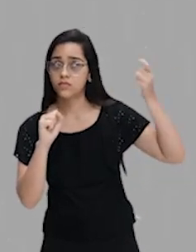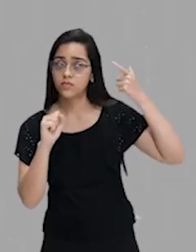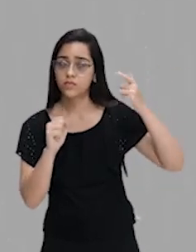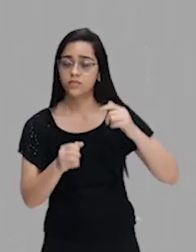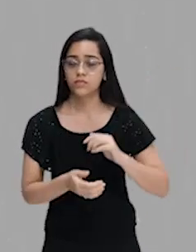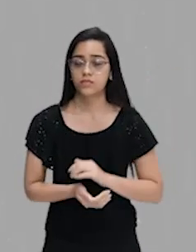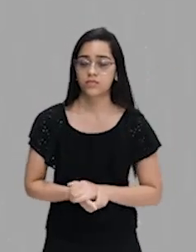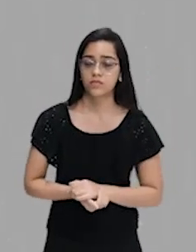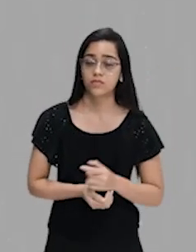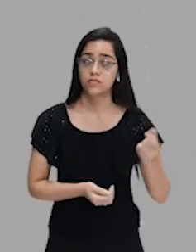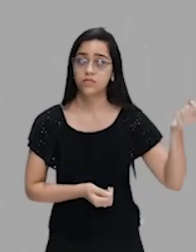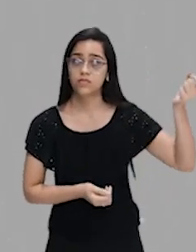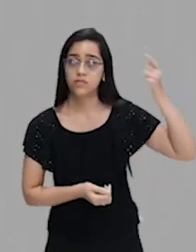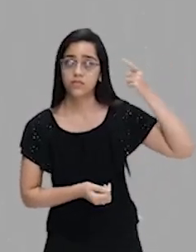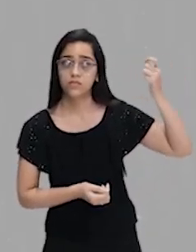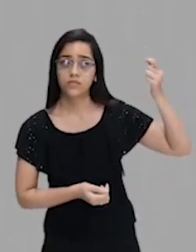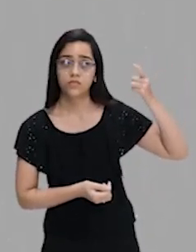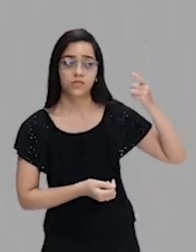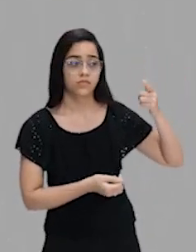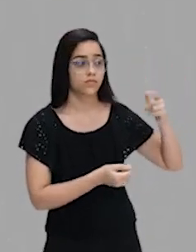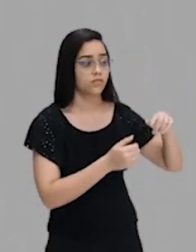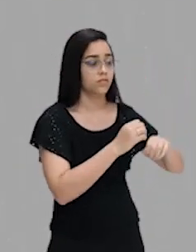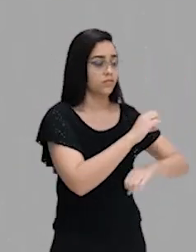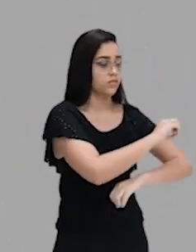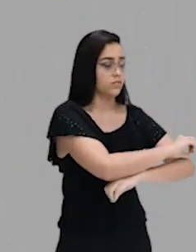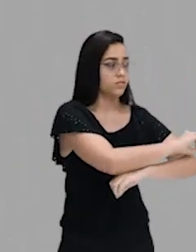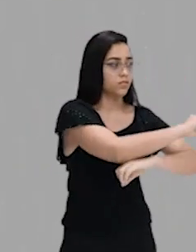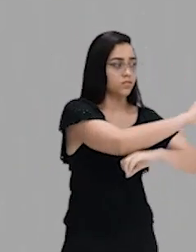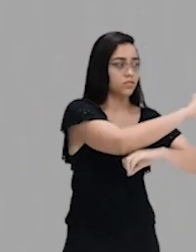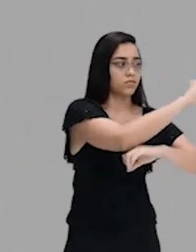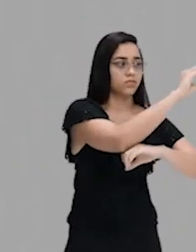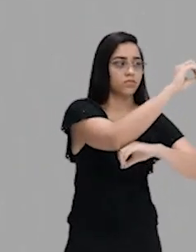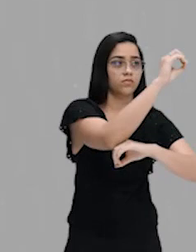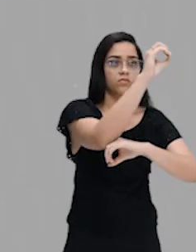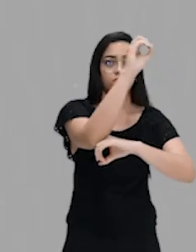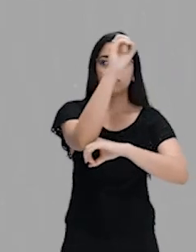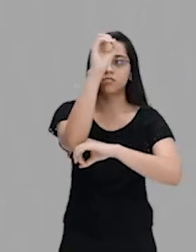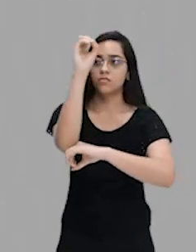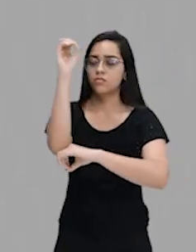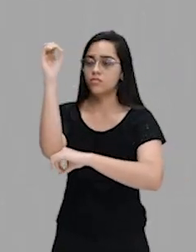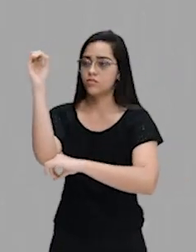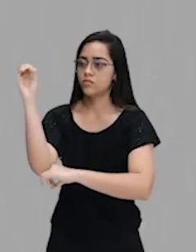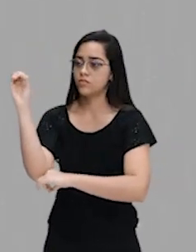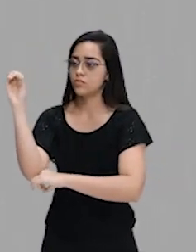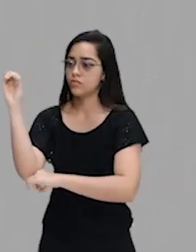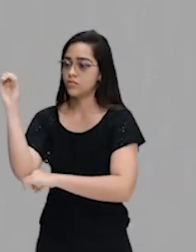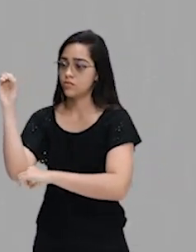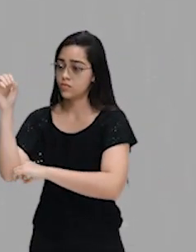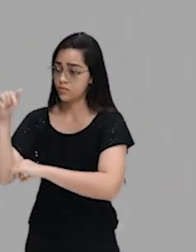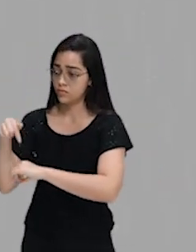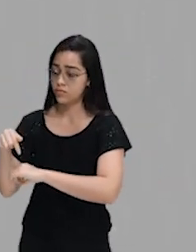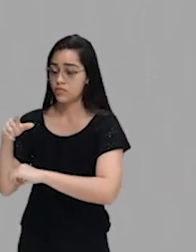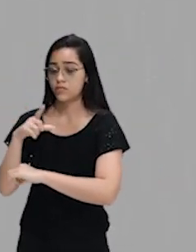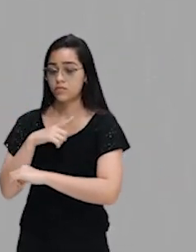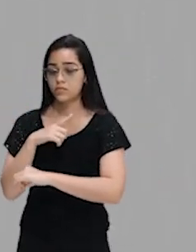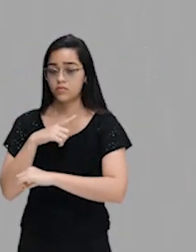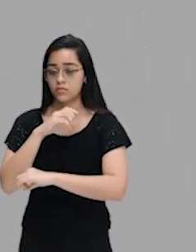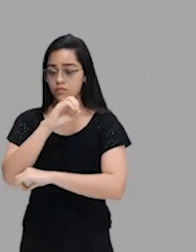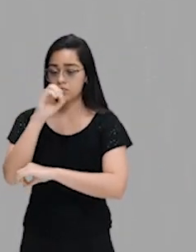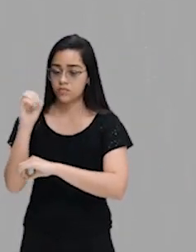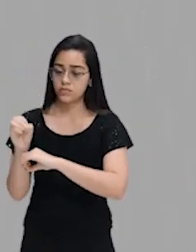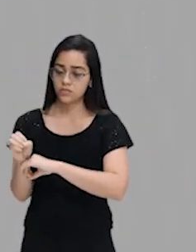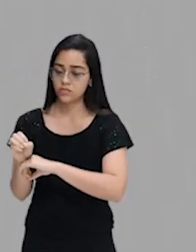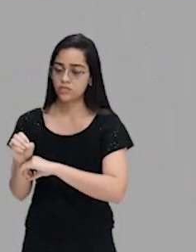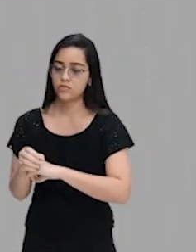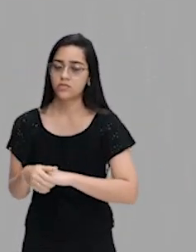ele nasce no leste e se põe no oeste. Nós percebemos o seguinte, o movimento da Terra é